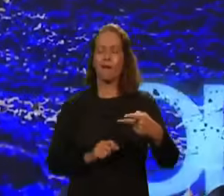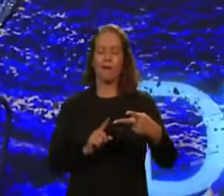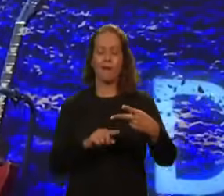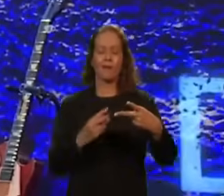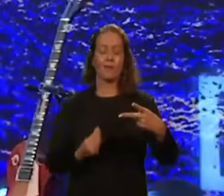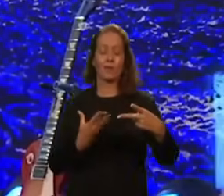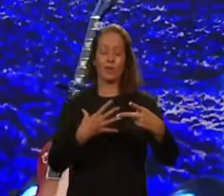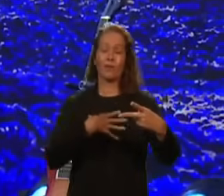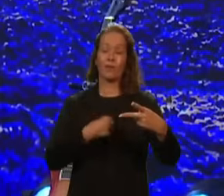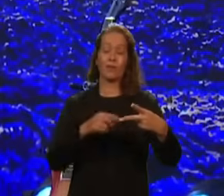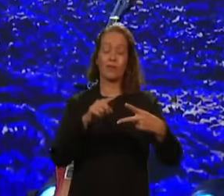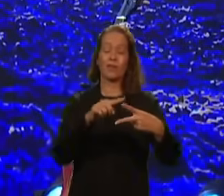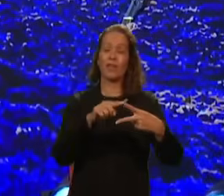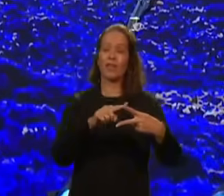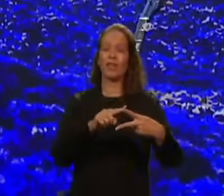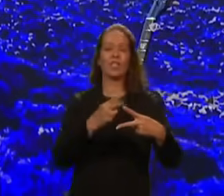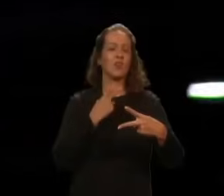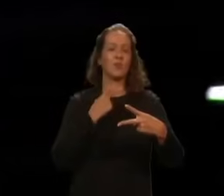estéril.